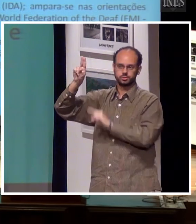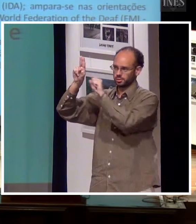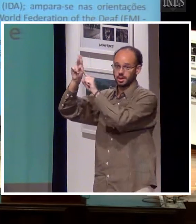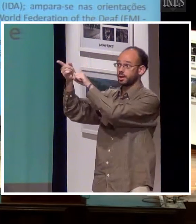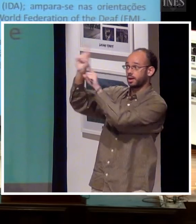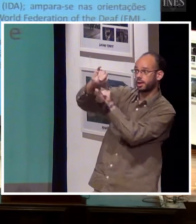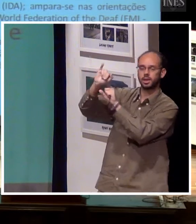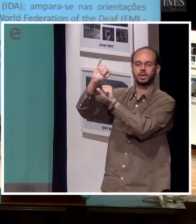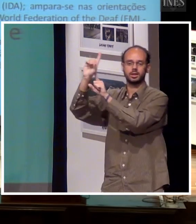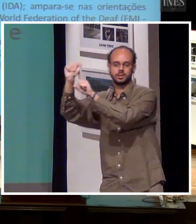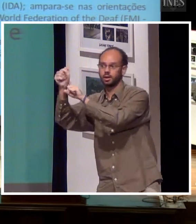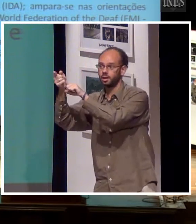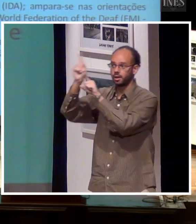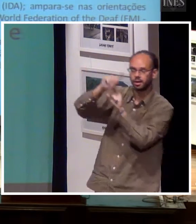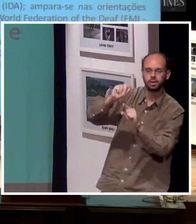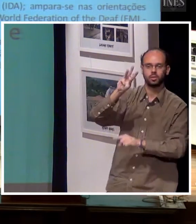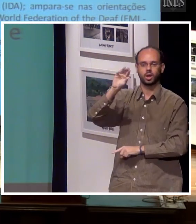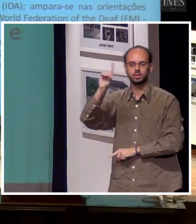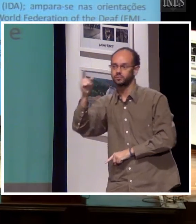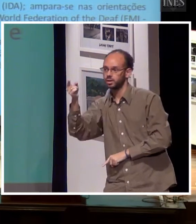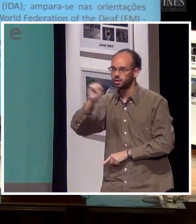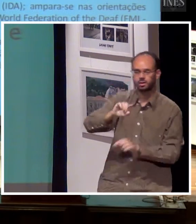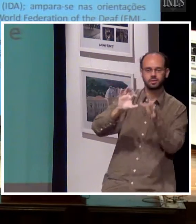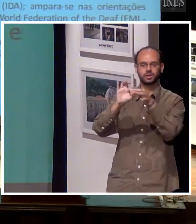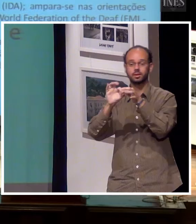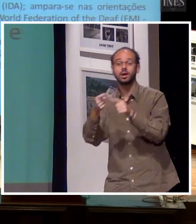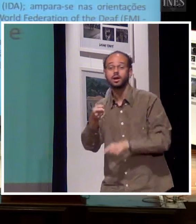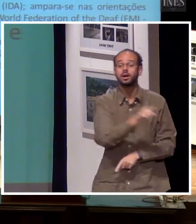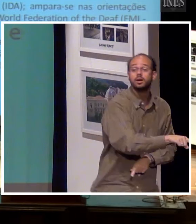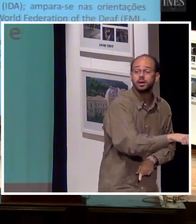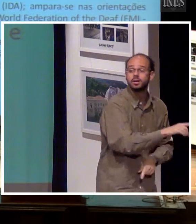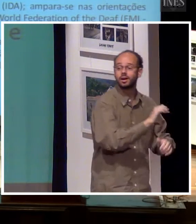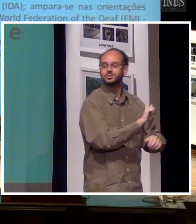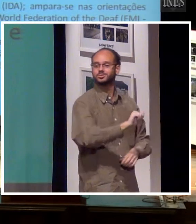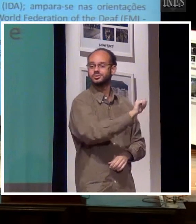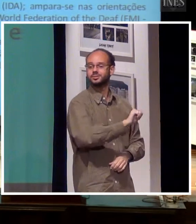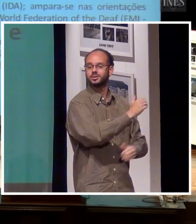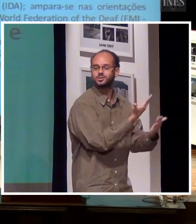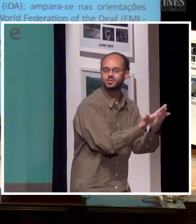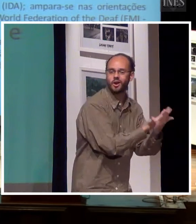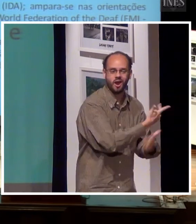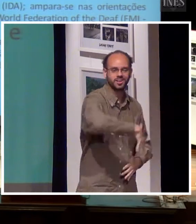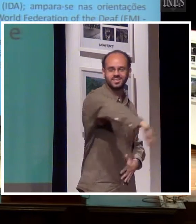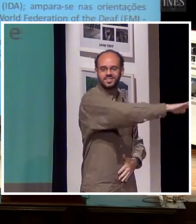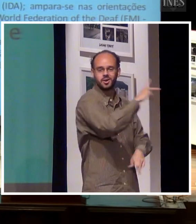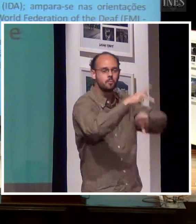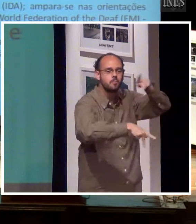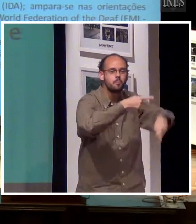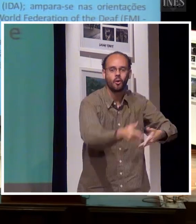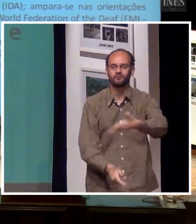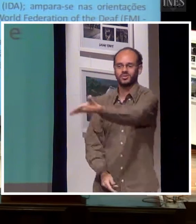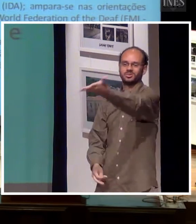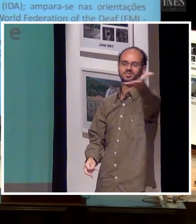juntamente com a ONU, que é outro órgão que está fazendo essa ramificação que